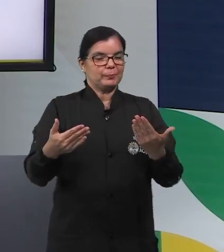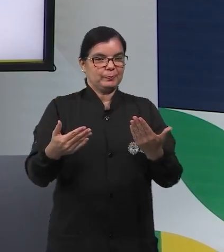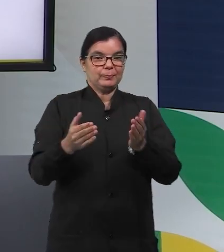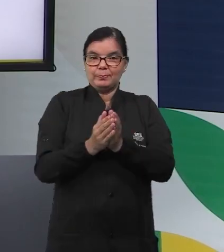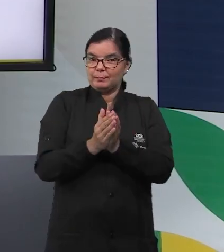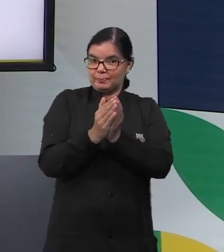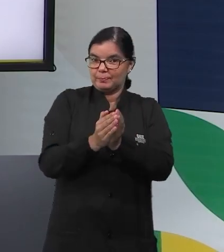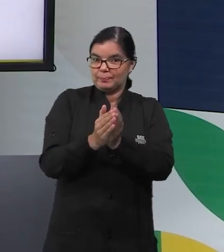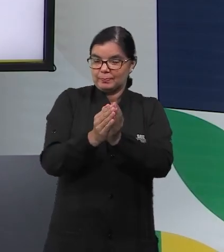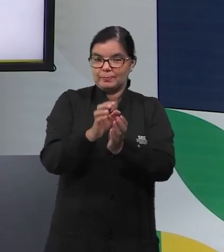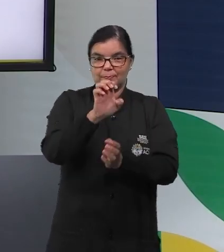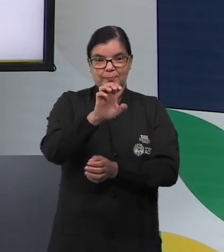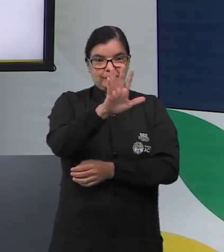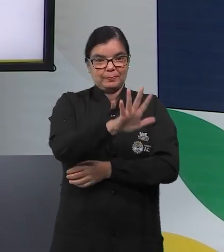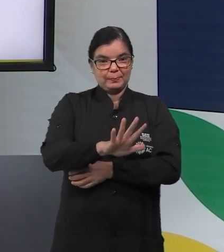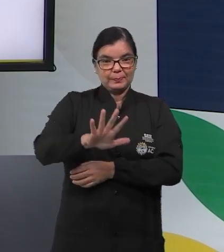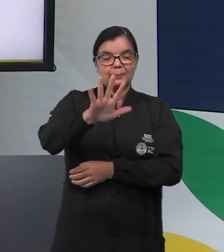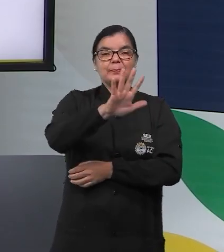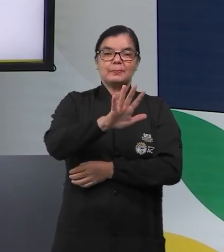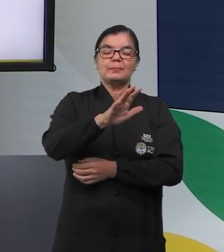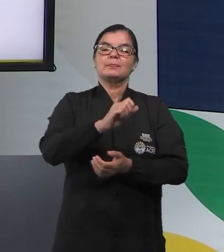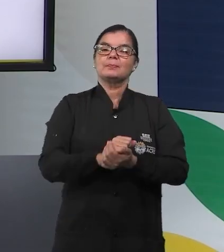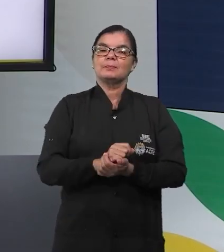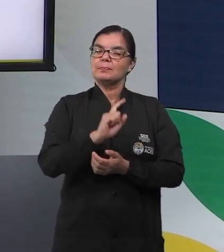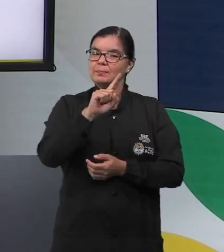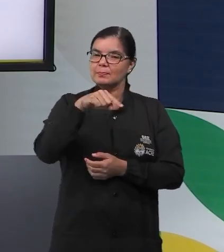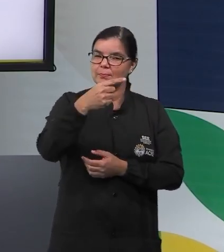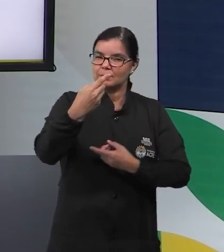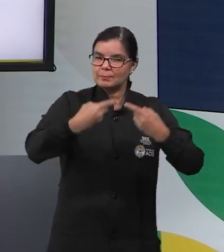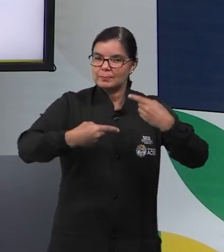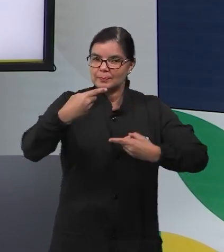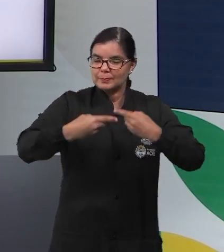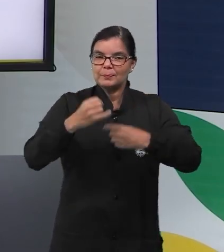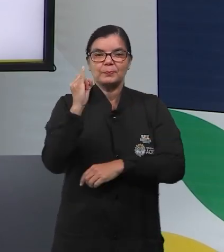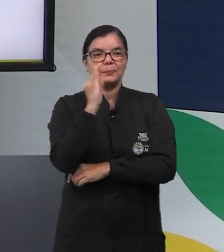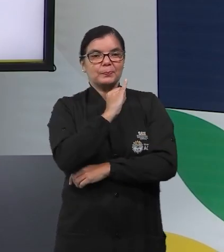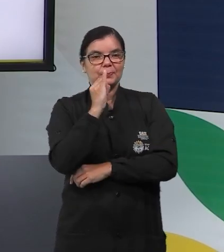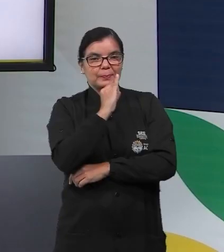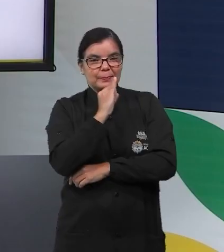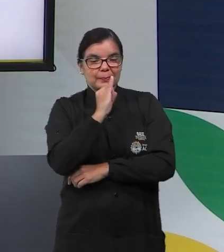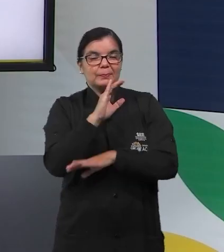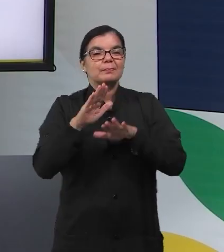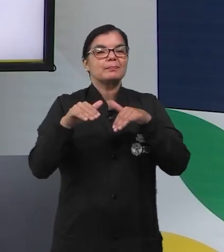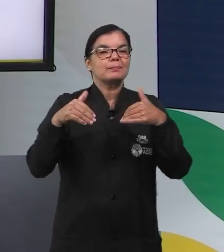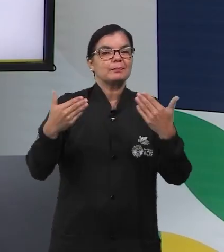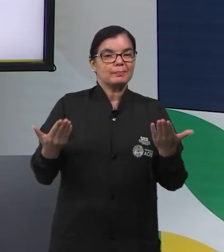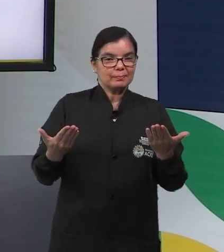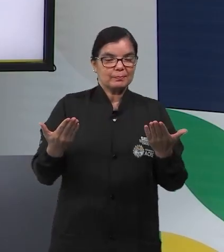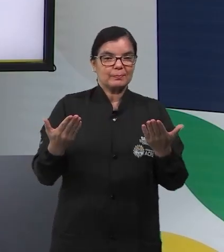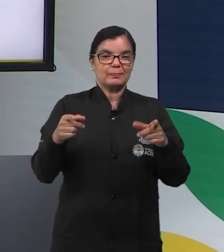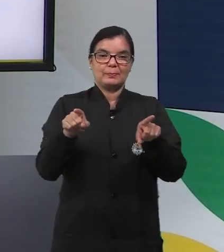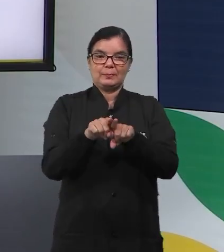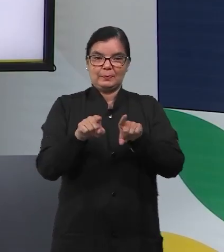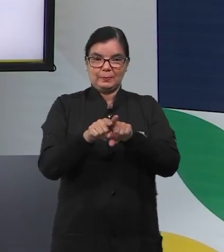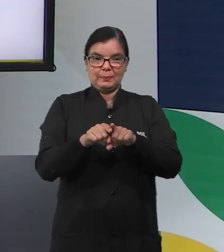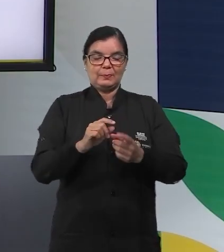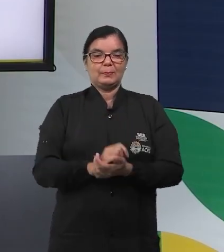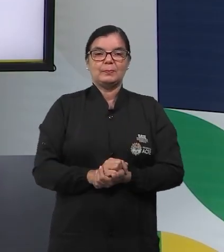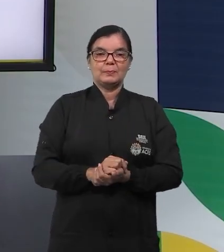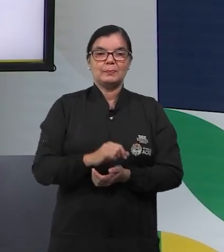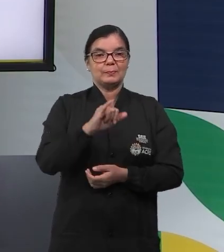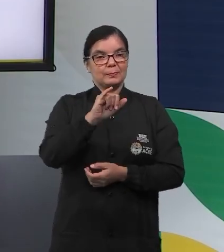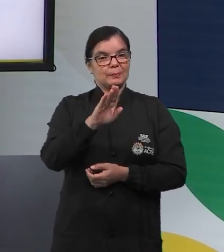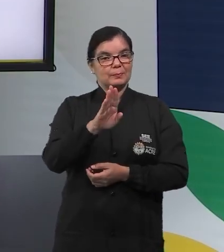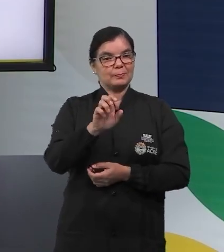potência marítima na Europa, que mais tarde vai até concorrer aí com a Inglaterra? Qual é? Vou dar uma dica, é da Península